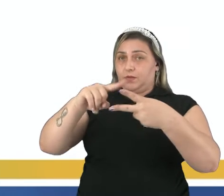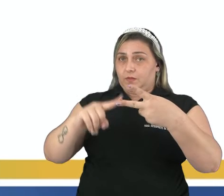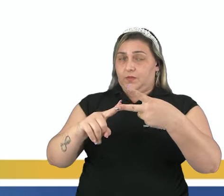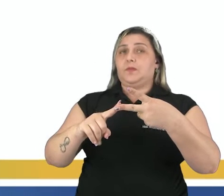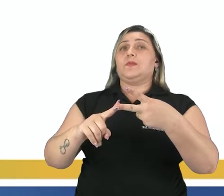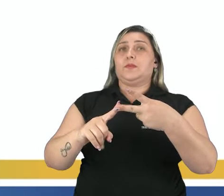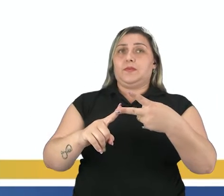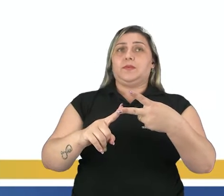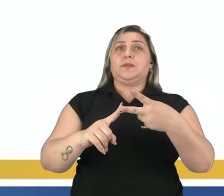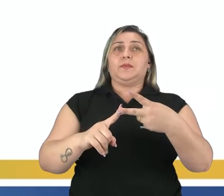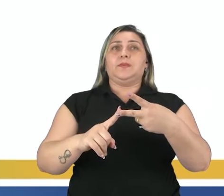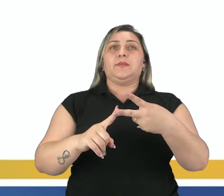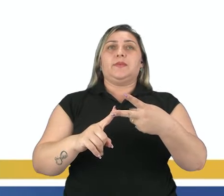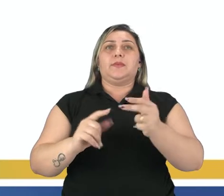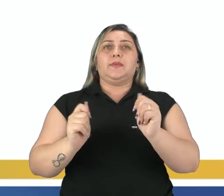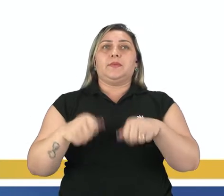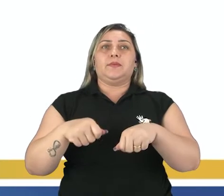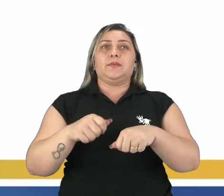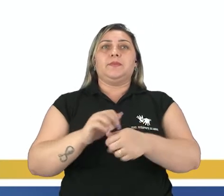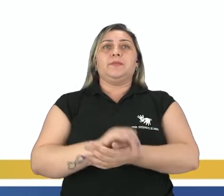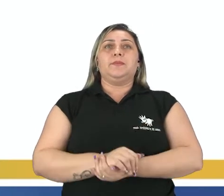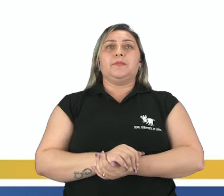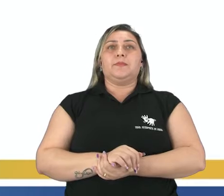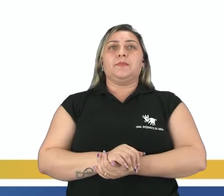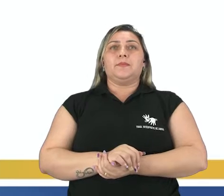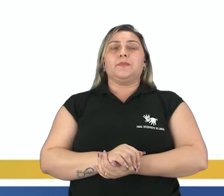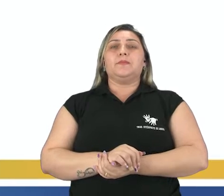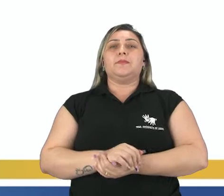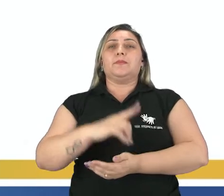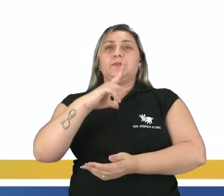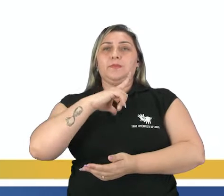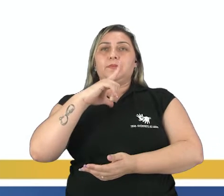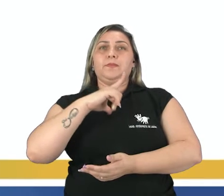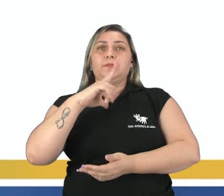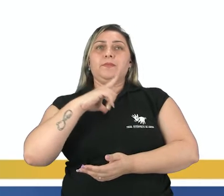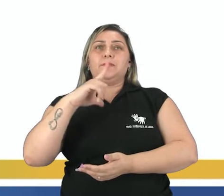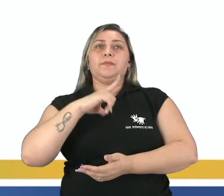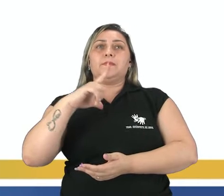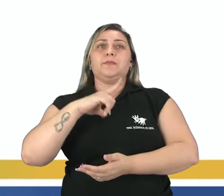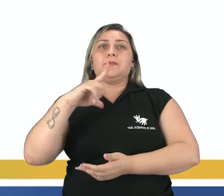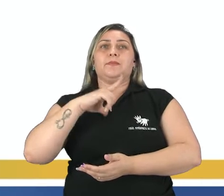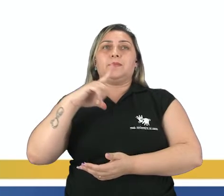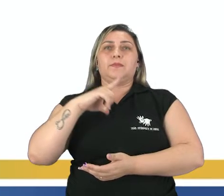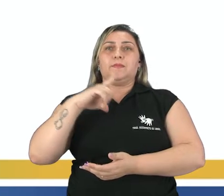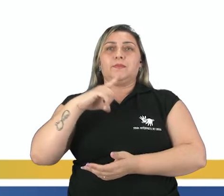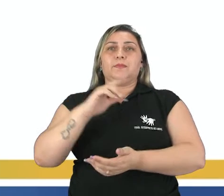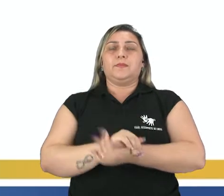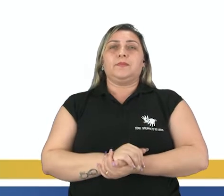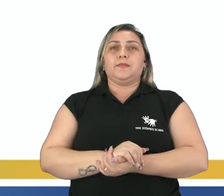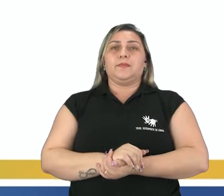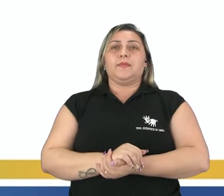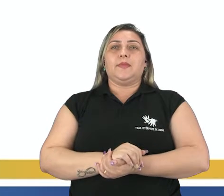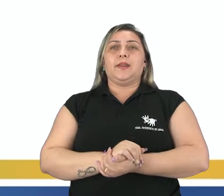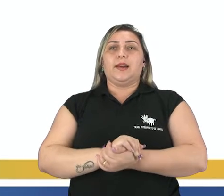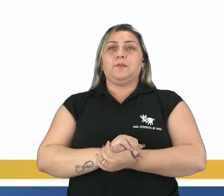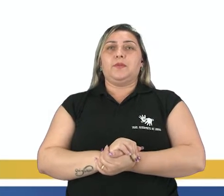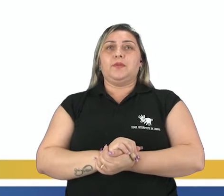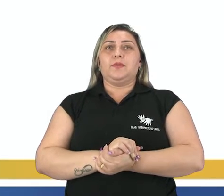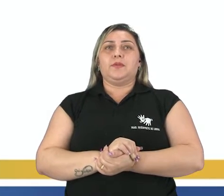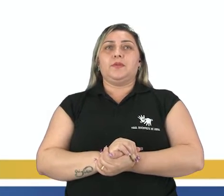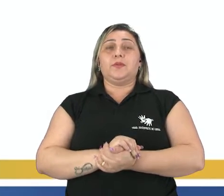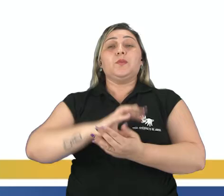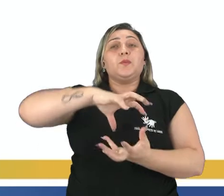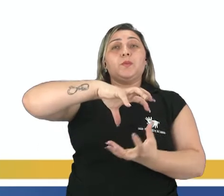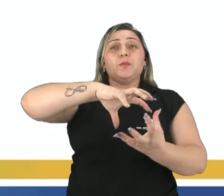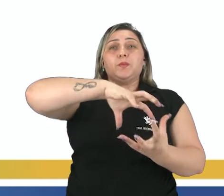superiores aí. Ela corresponde à parte da esfera obtida ao girar um semicírculo em torno de seu eixo.